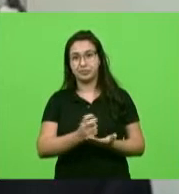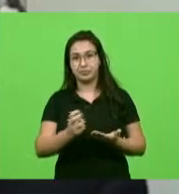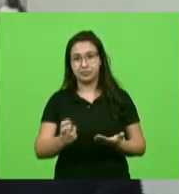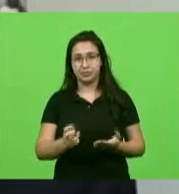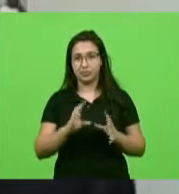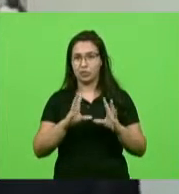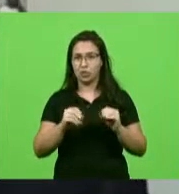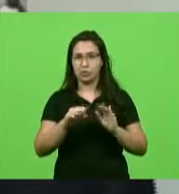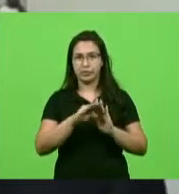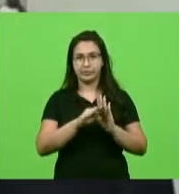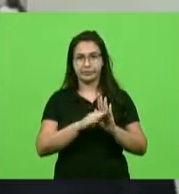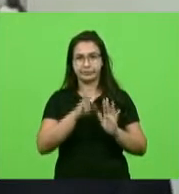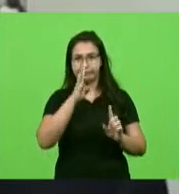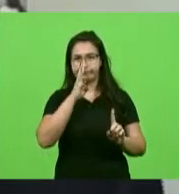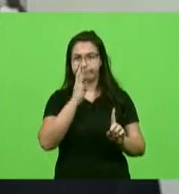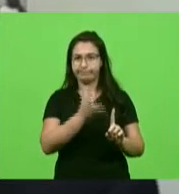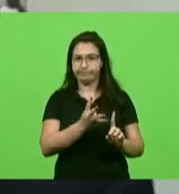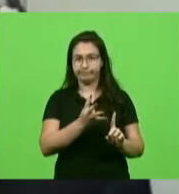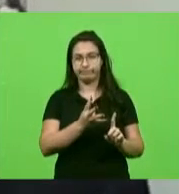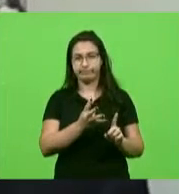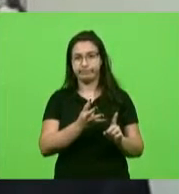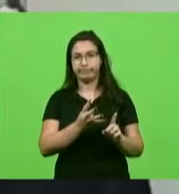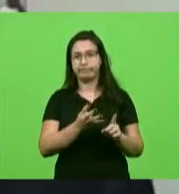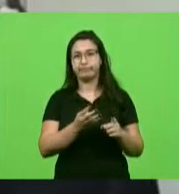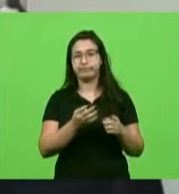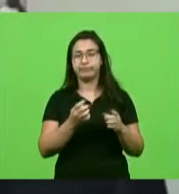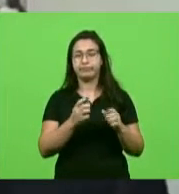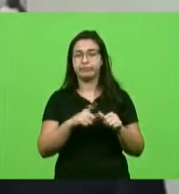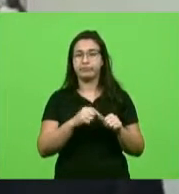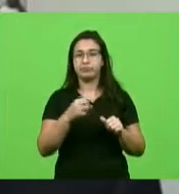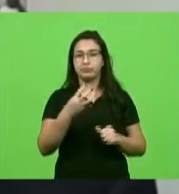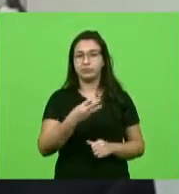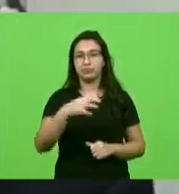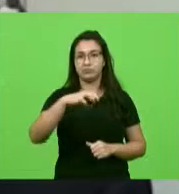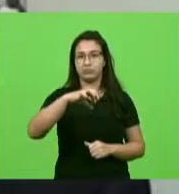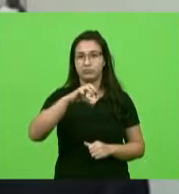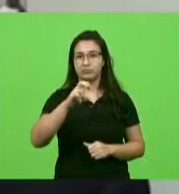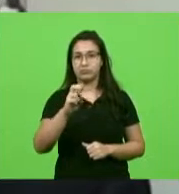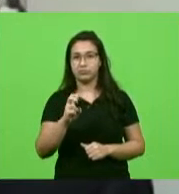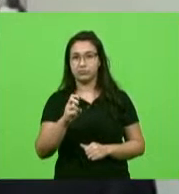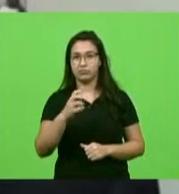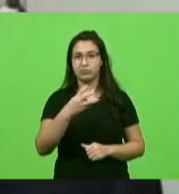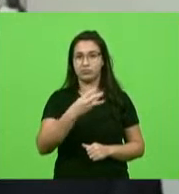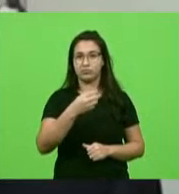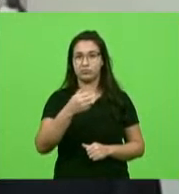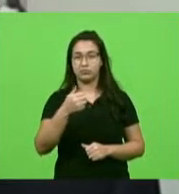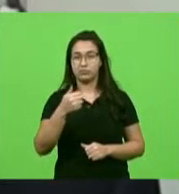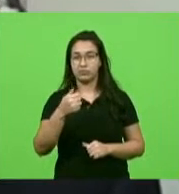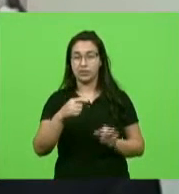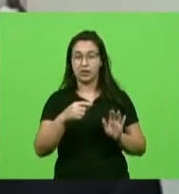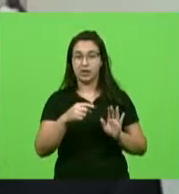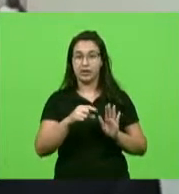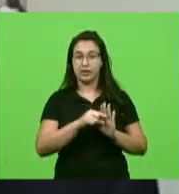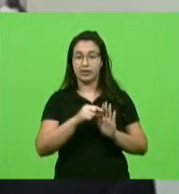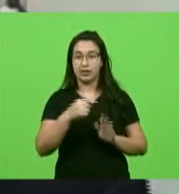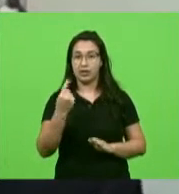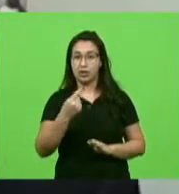acusações, com fulcro nos artigos 395, item 1 e item 3,